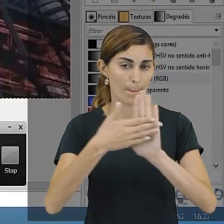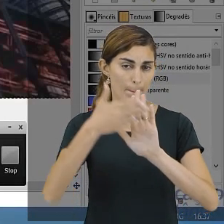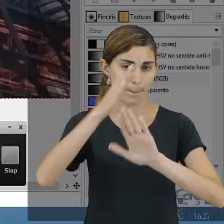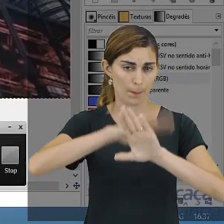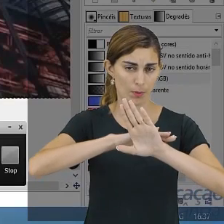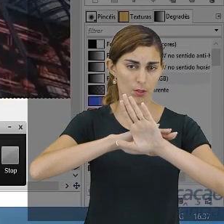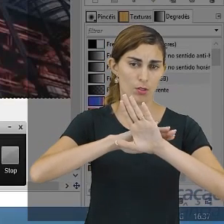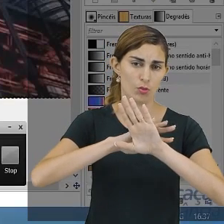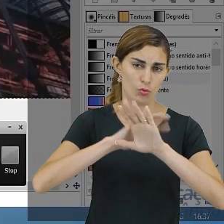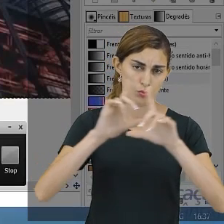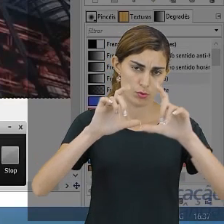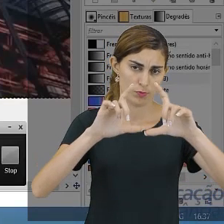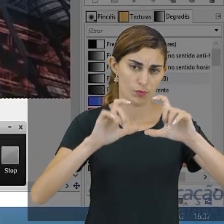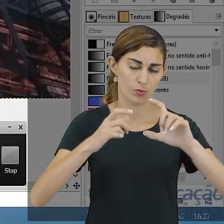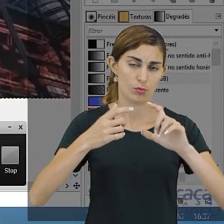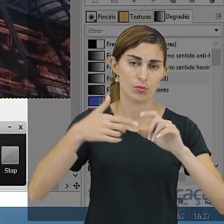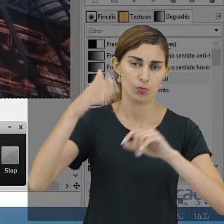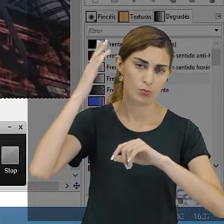com o plano de fundo dessa câmera.